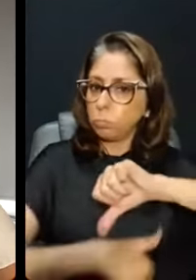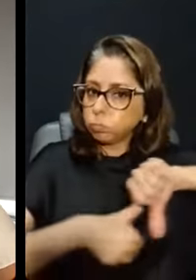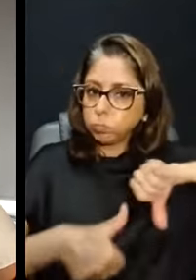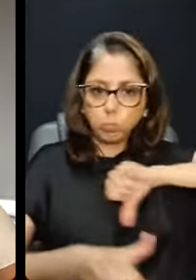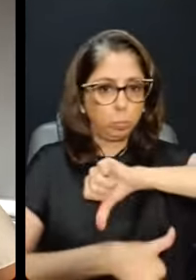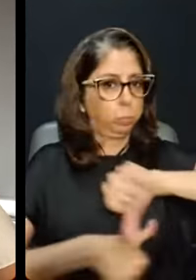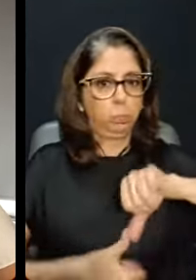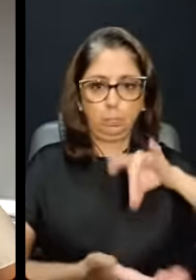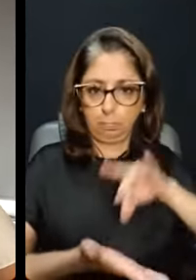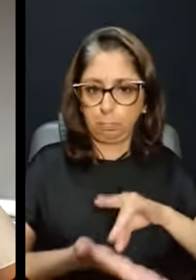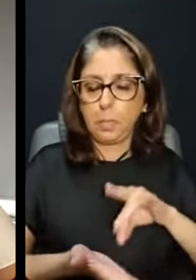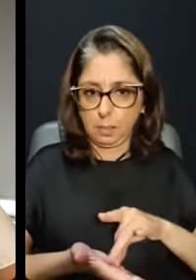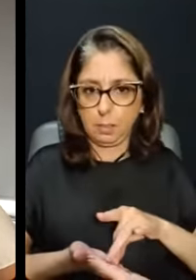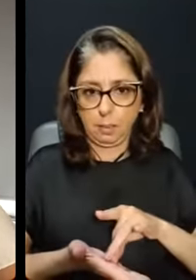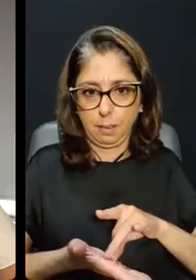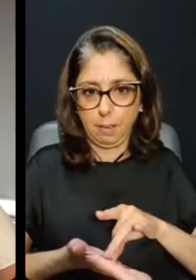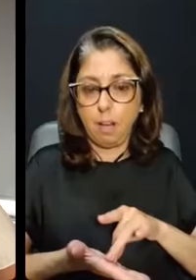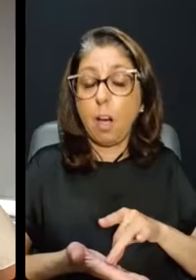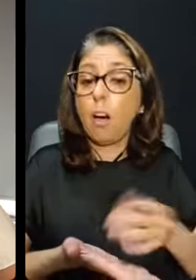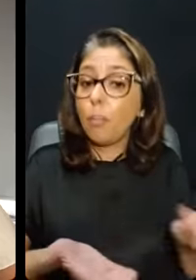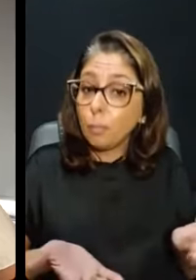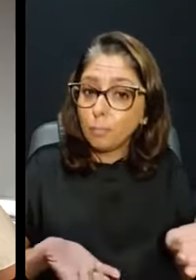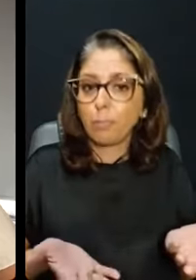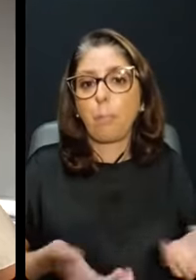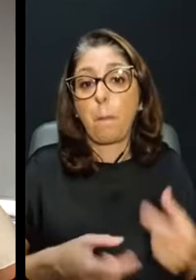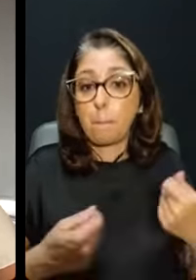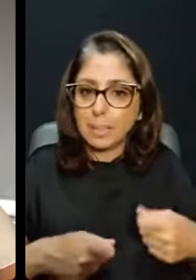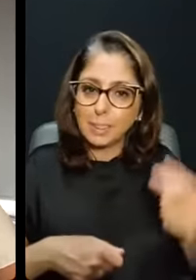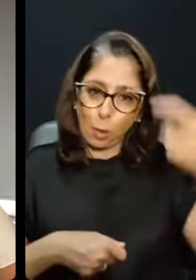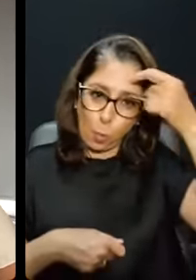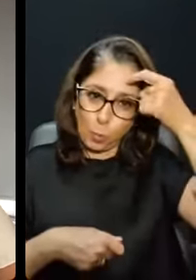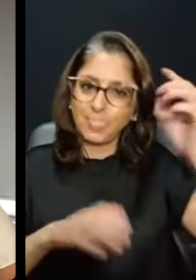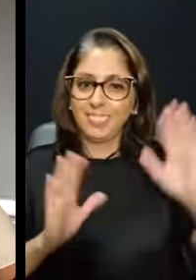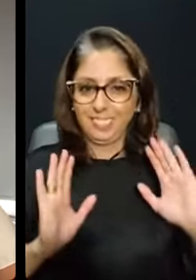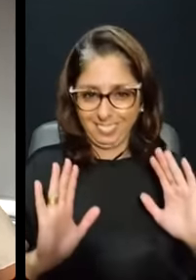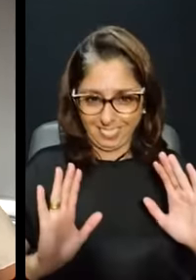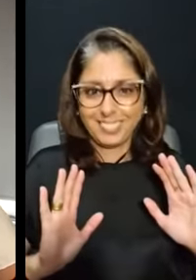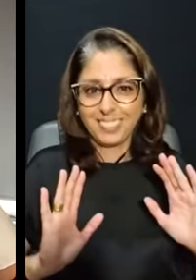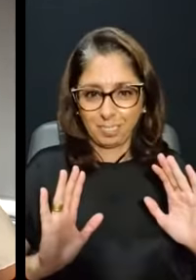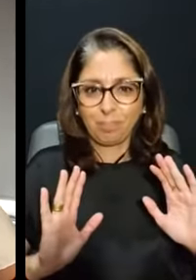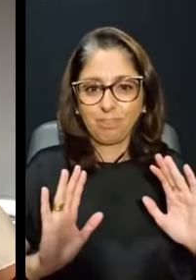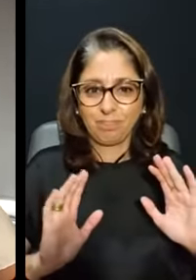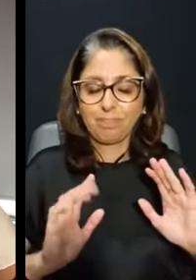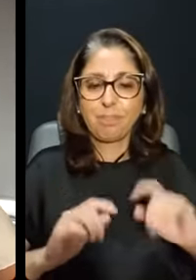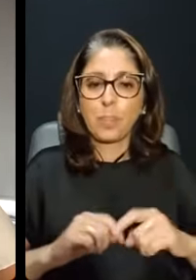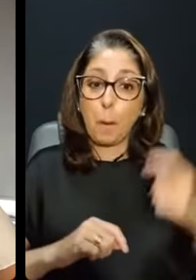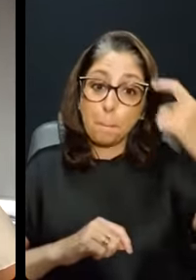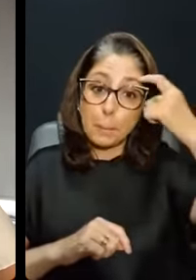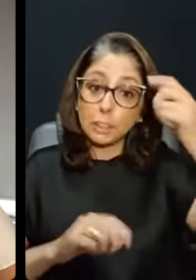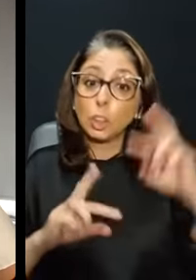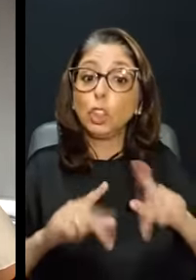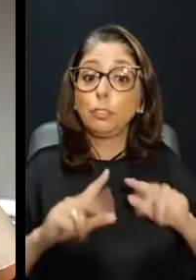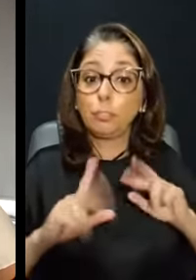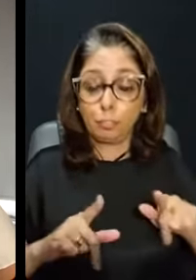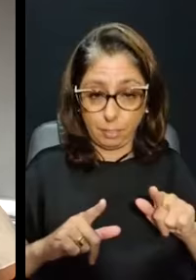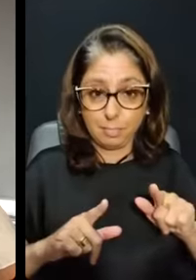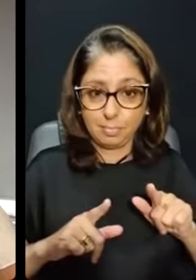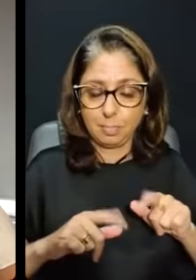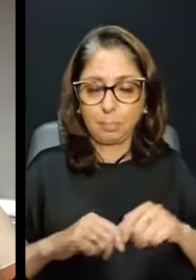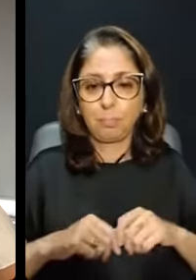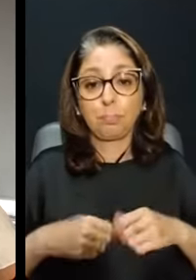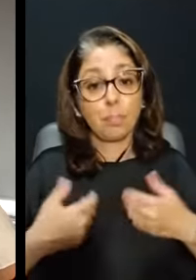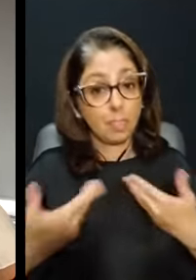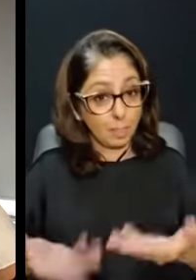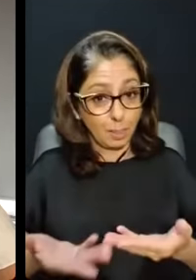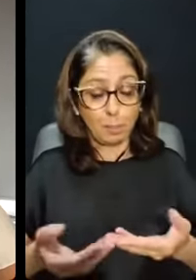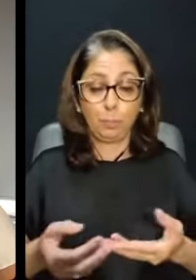fazendo inconscientemente algo que não é sustentável, né? E aí a gente consegue fazer essa virada. Mas essa experiência sua dos jogos, eu